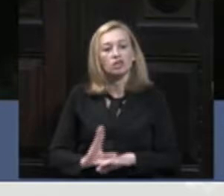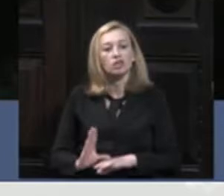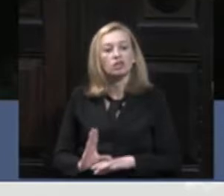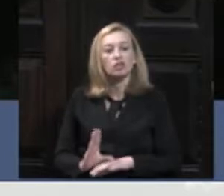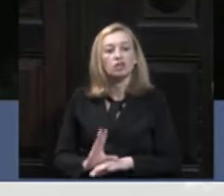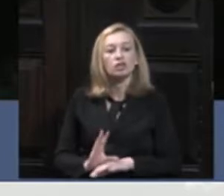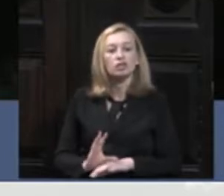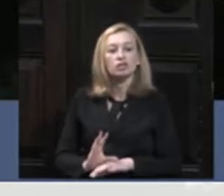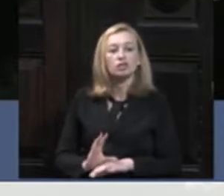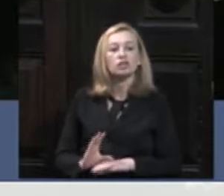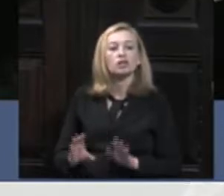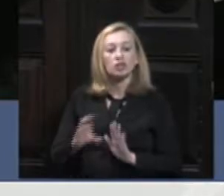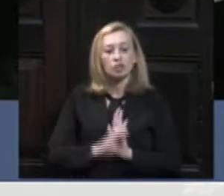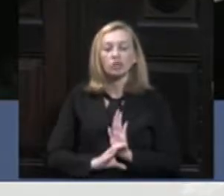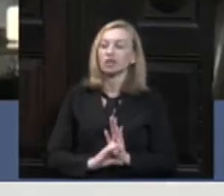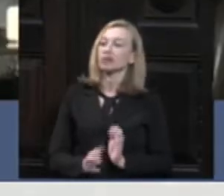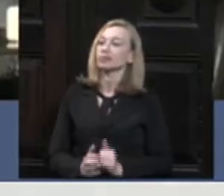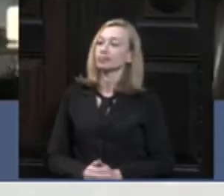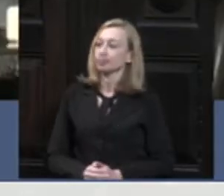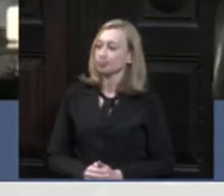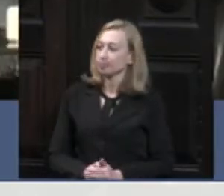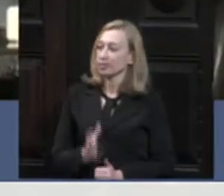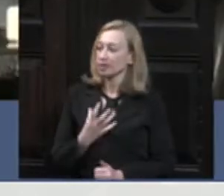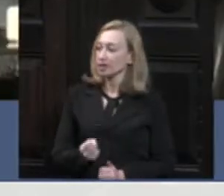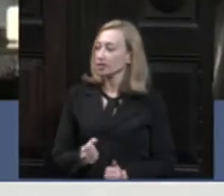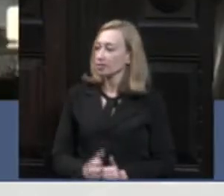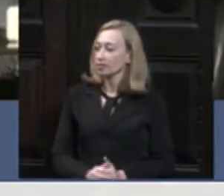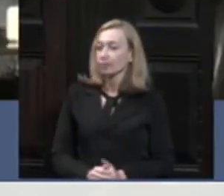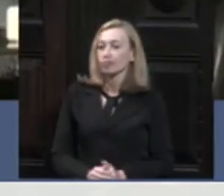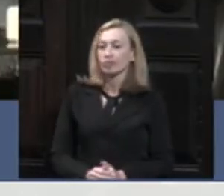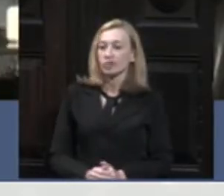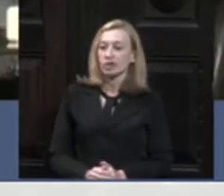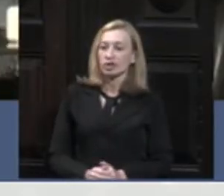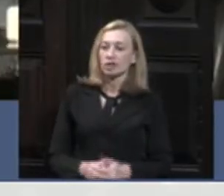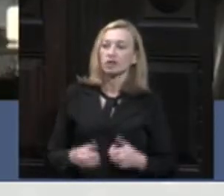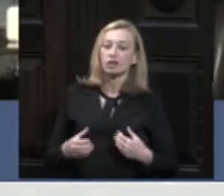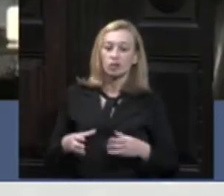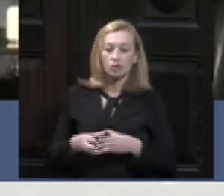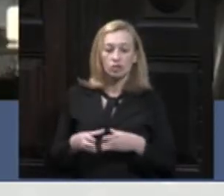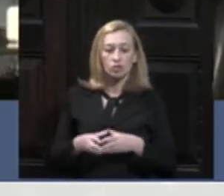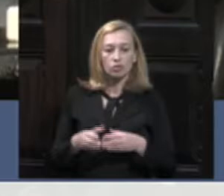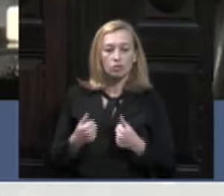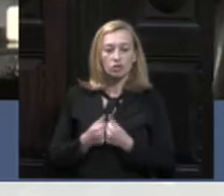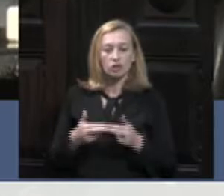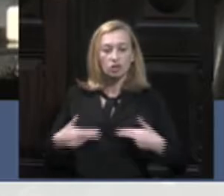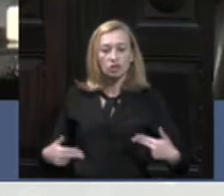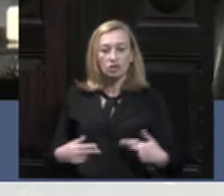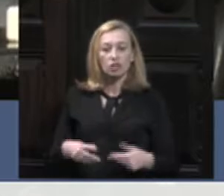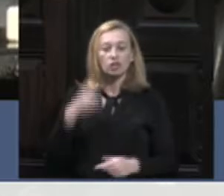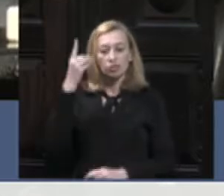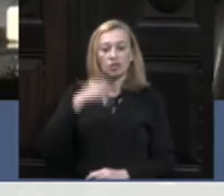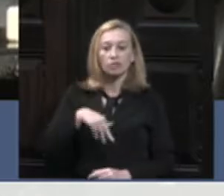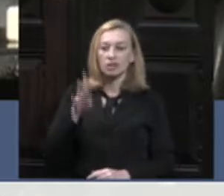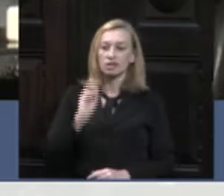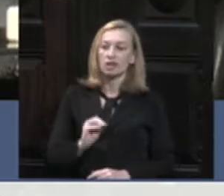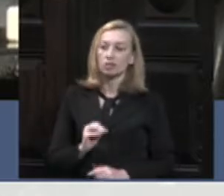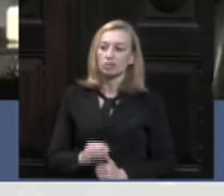constitucionalidade com emenda. Pela Comissão de Transportes, deputado Marcelo Simão.